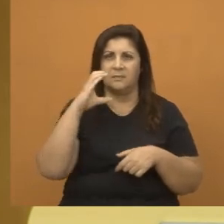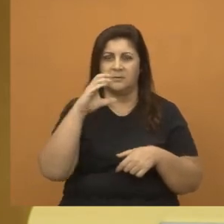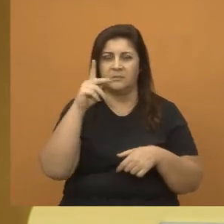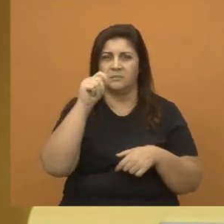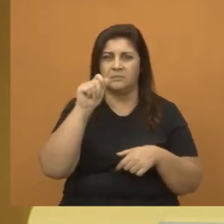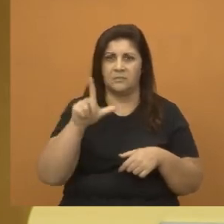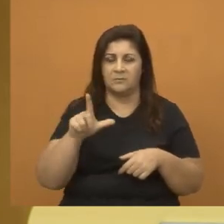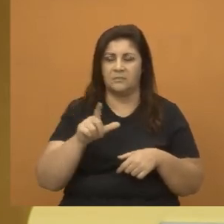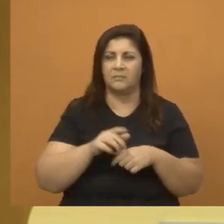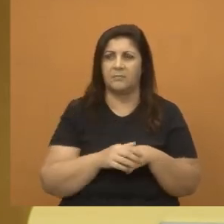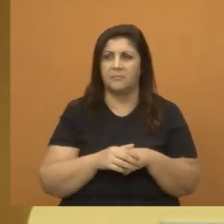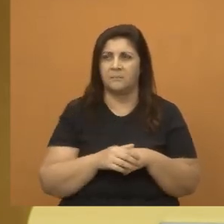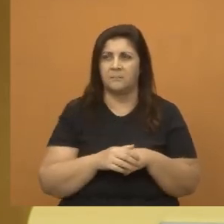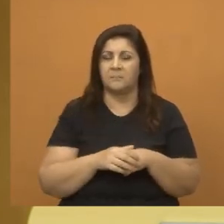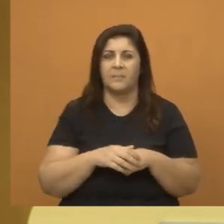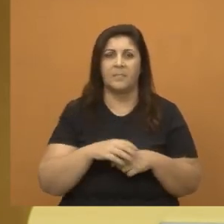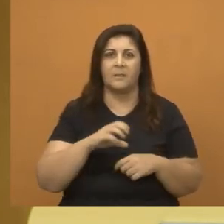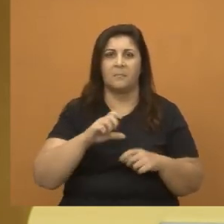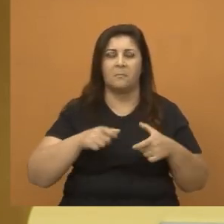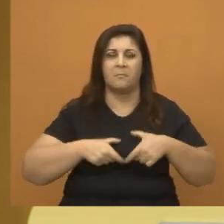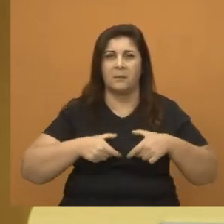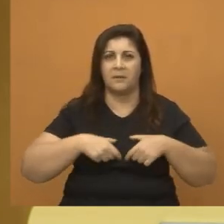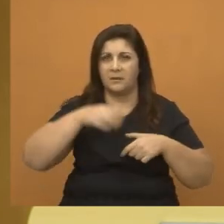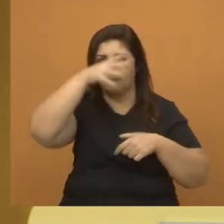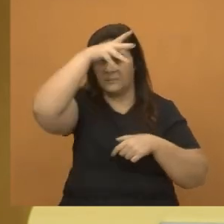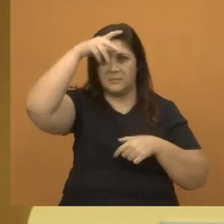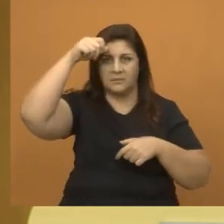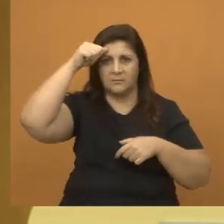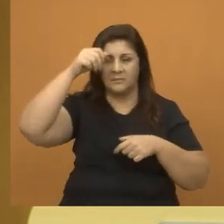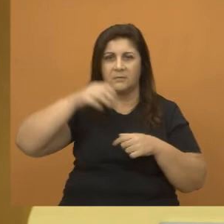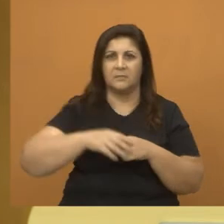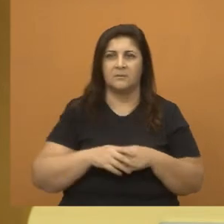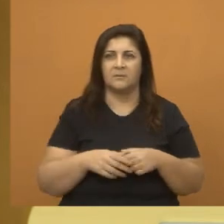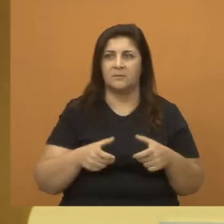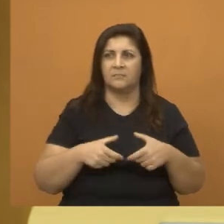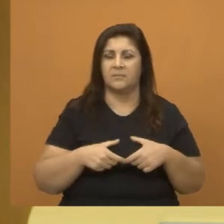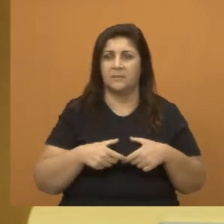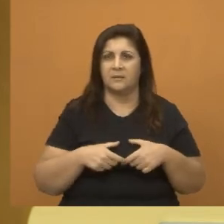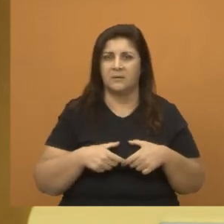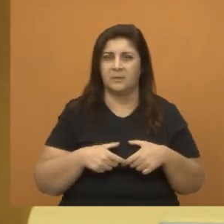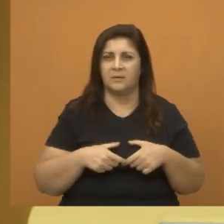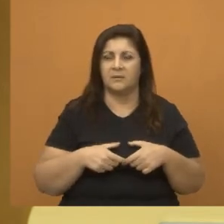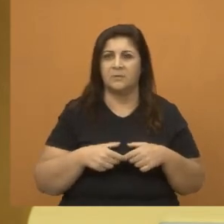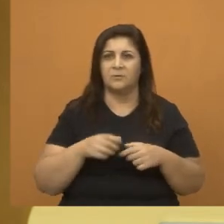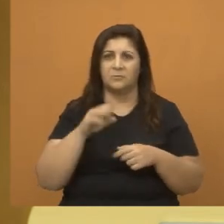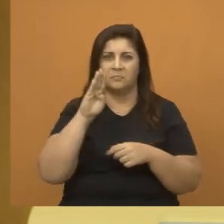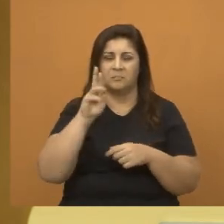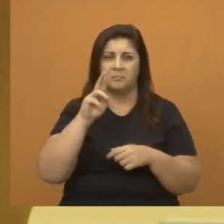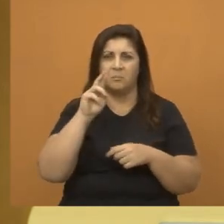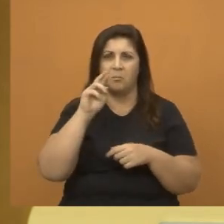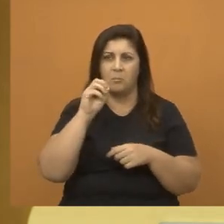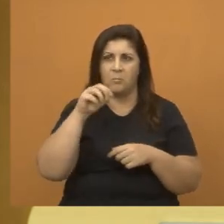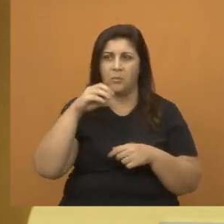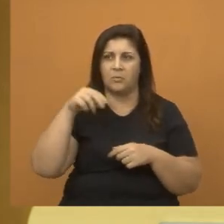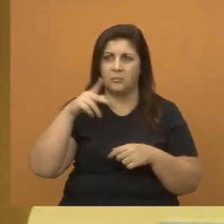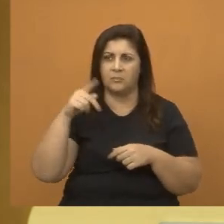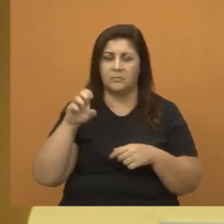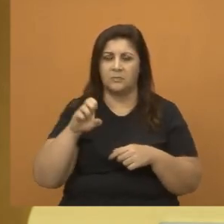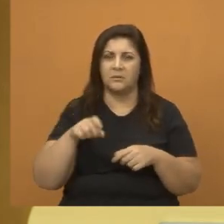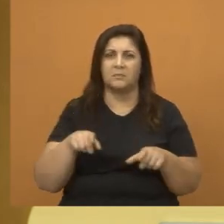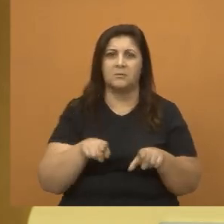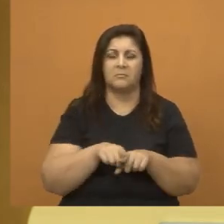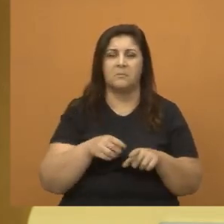amazônico medalha corpo de da tropa de prata corpo da tropa de bronze e medalha das nações unidas